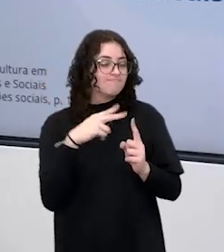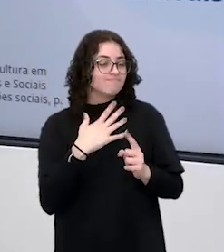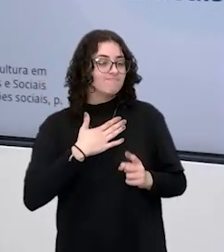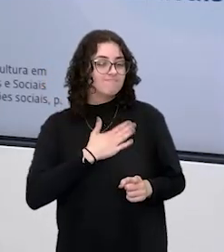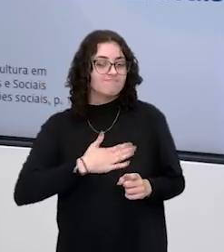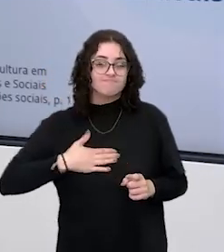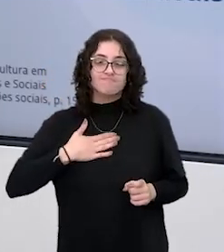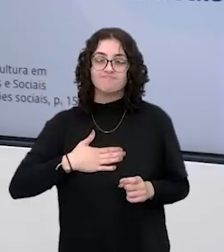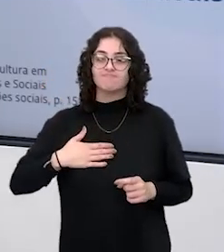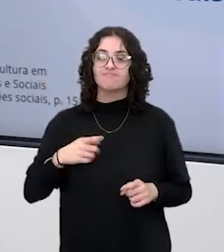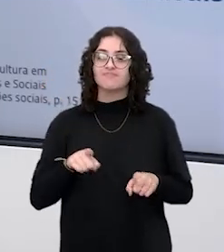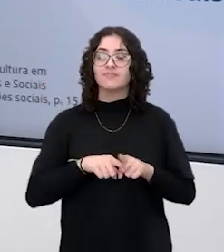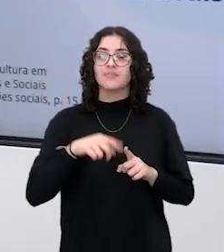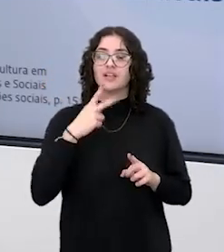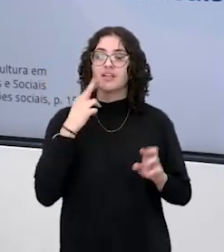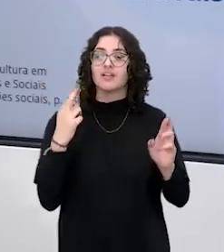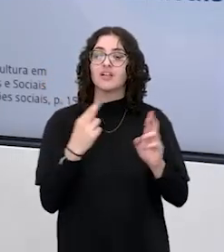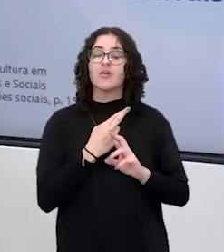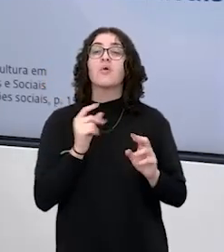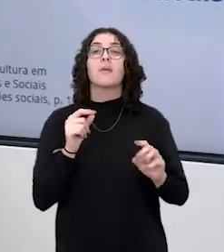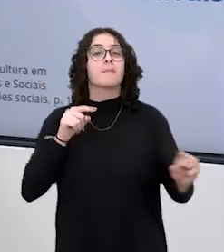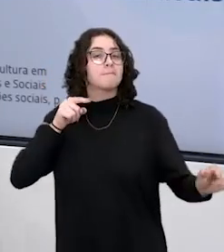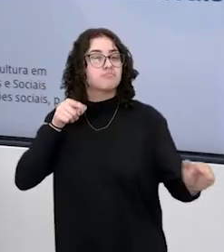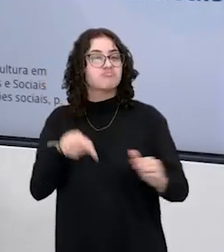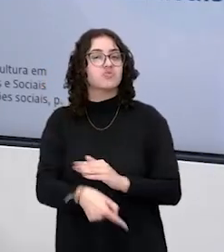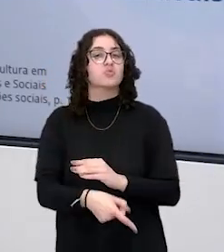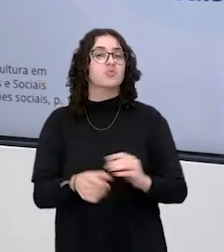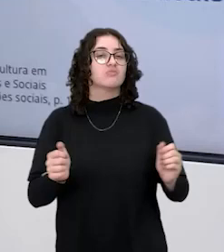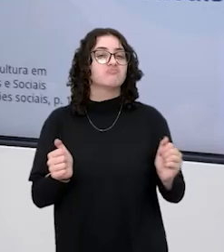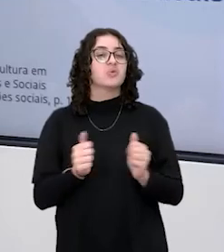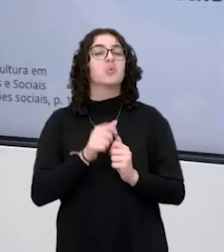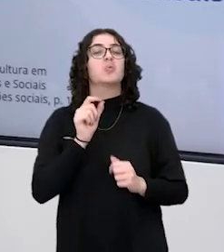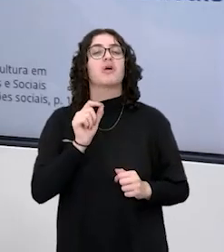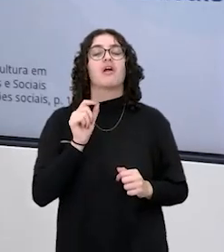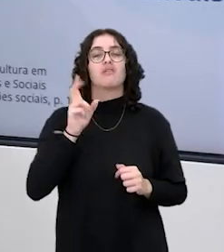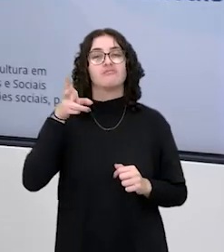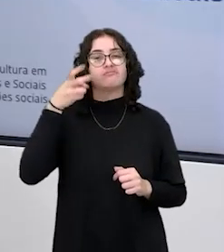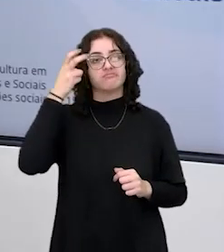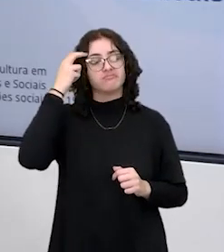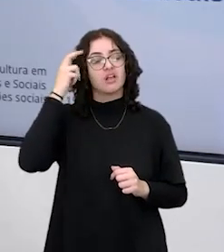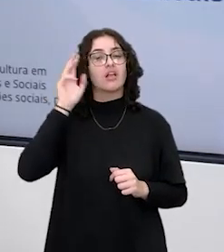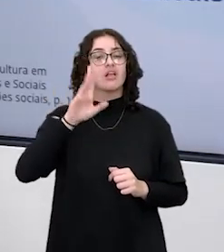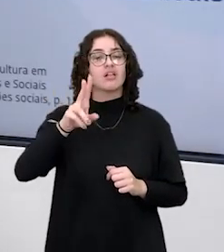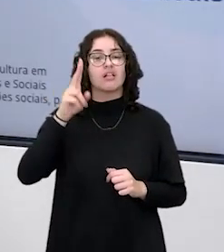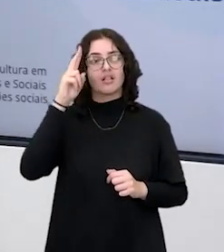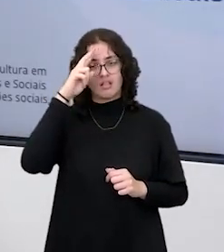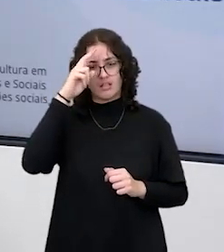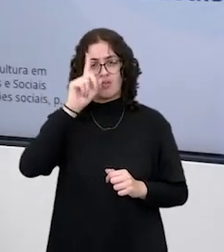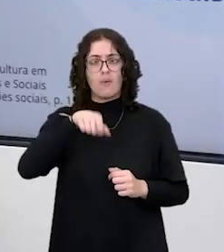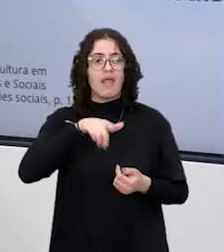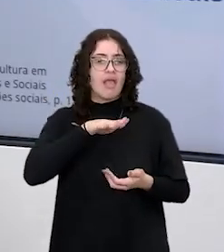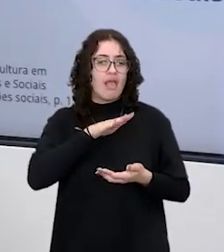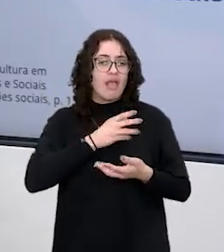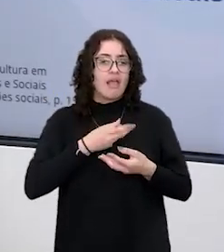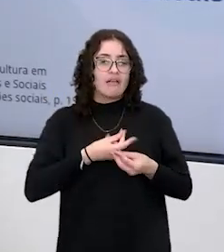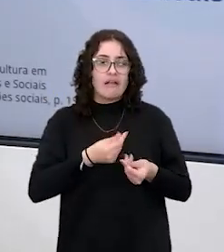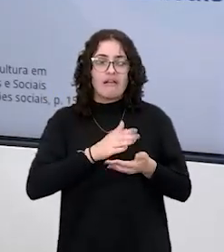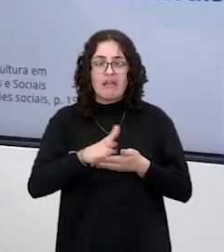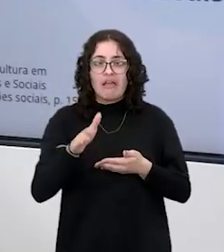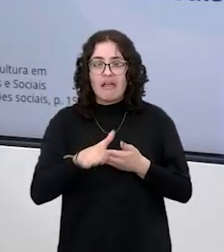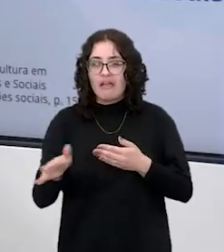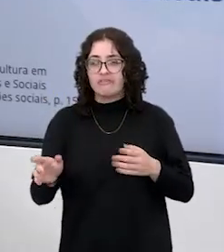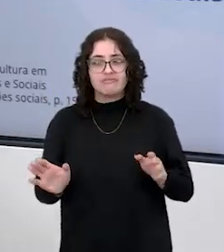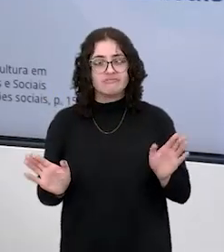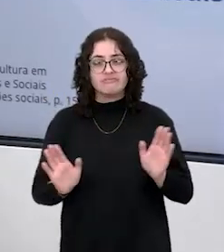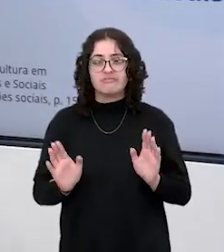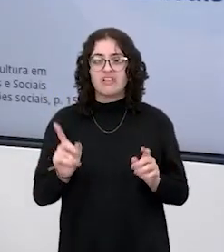muito profunda com a cultura. Lembrando de novo, isso não é gasto, isso não é perfumaria,